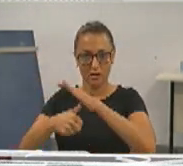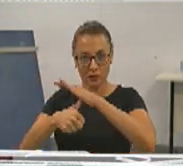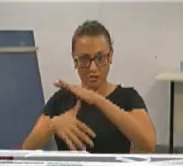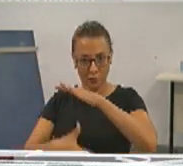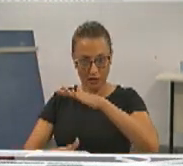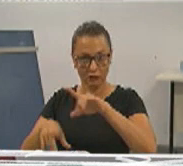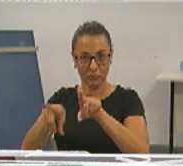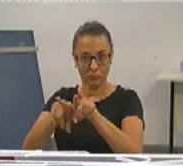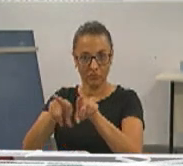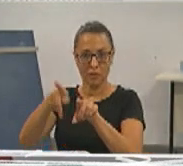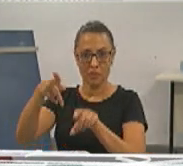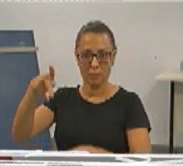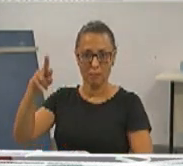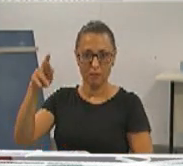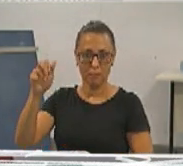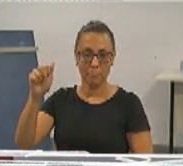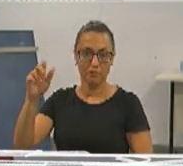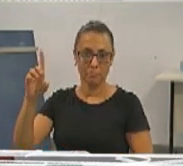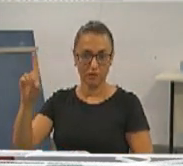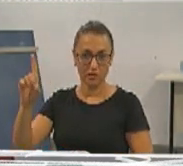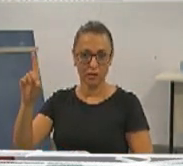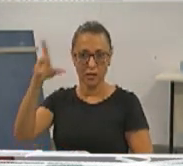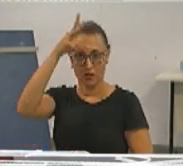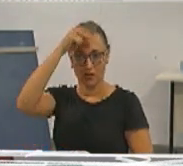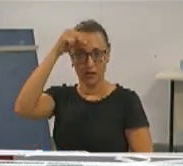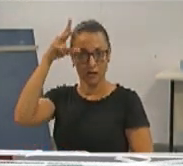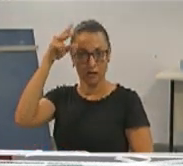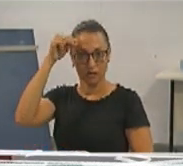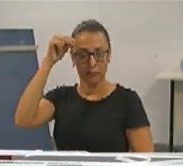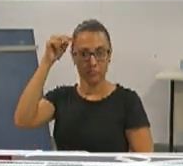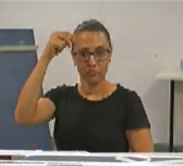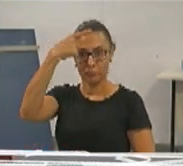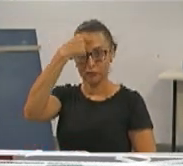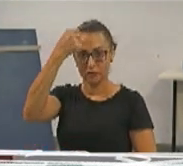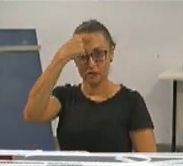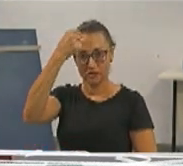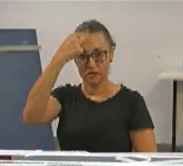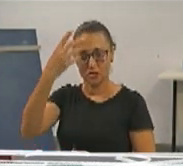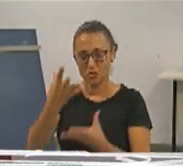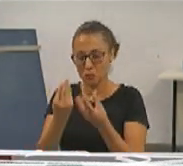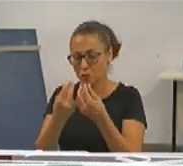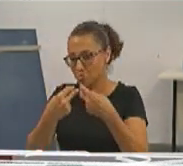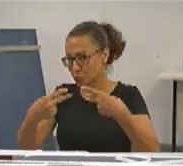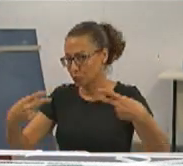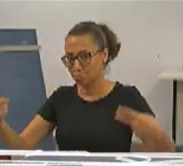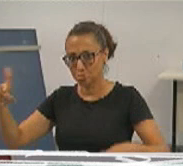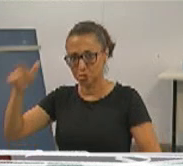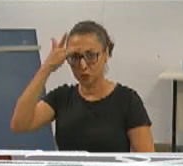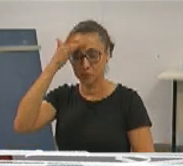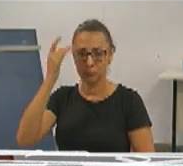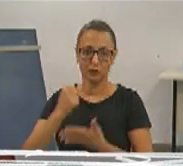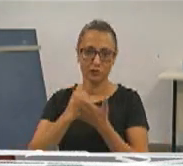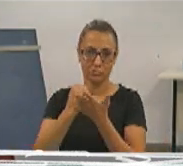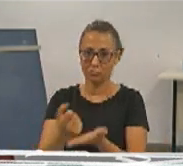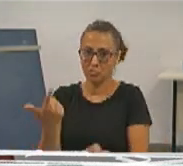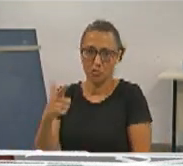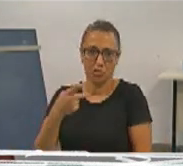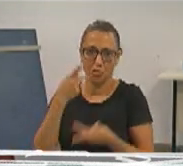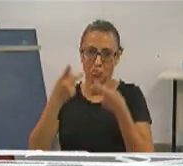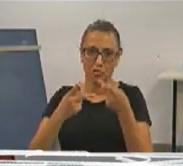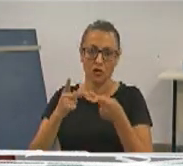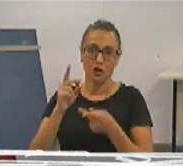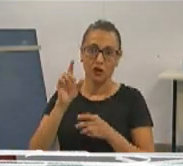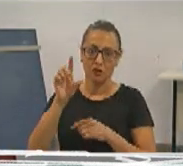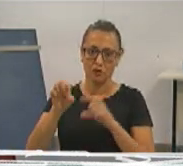a Prefeitura Universitária, entre tantos outros que a gente não teria tempo de relatar. Obrigado a todos. Eu,